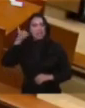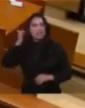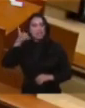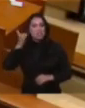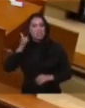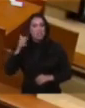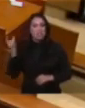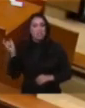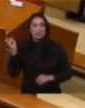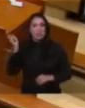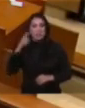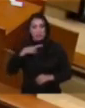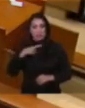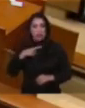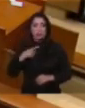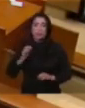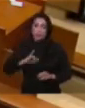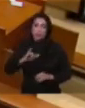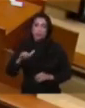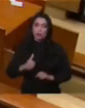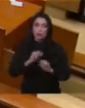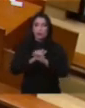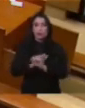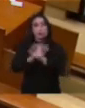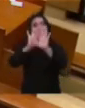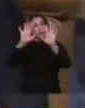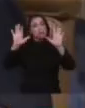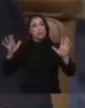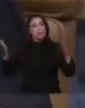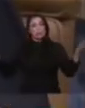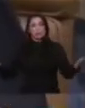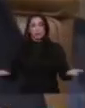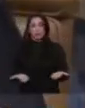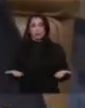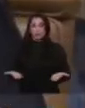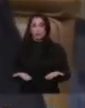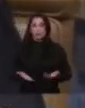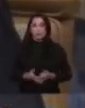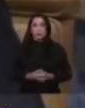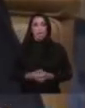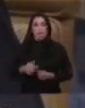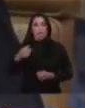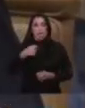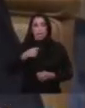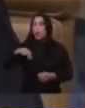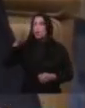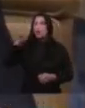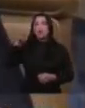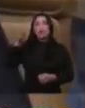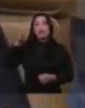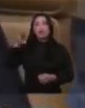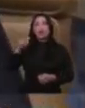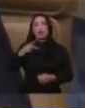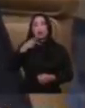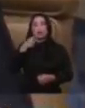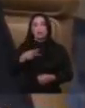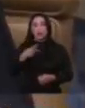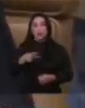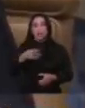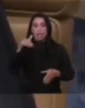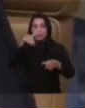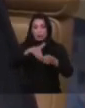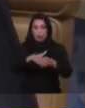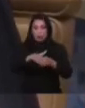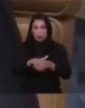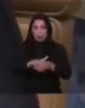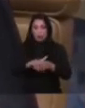também. Então, vou aproveitar para esclarecer de uma vez. Eu jamais disse que eleição não se ganha,